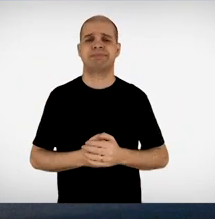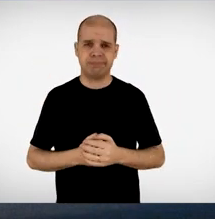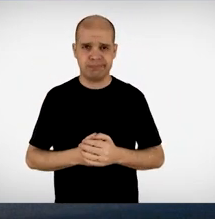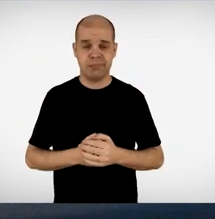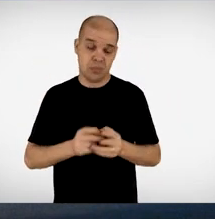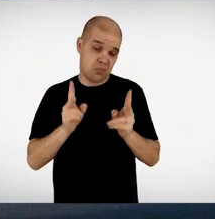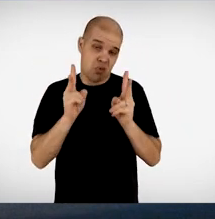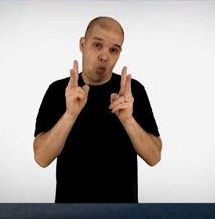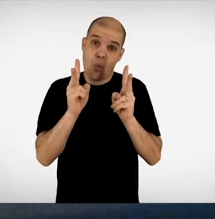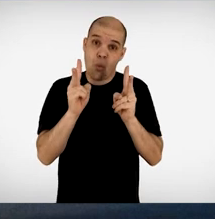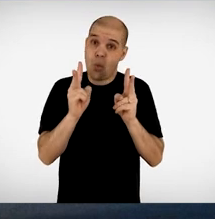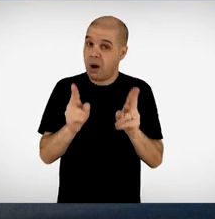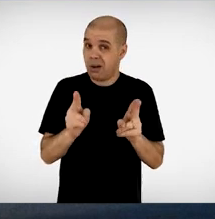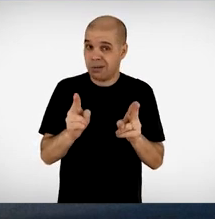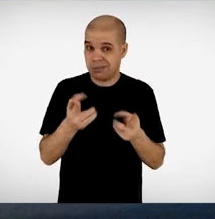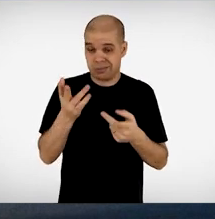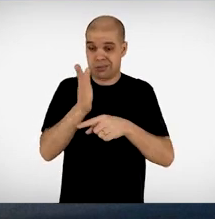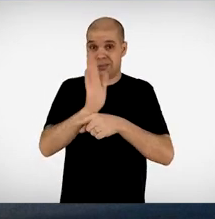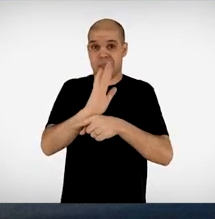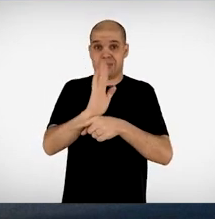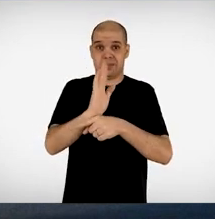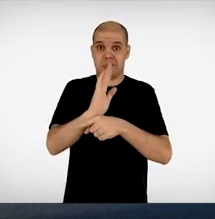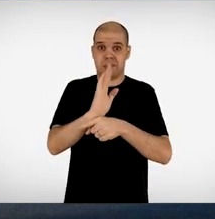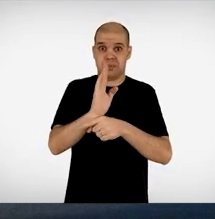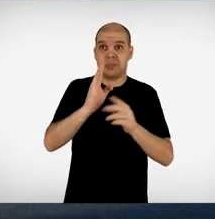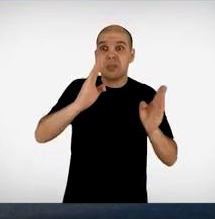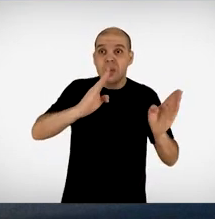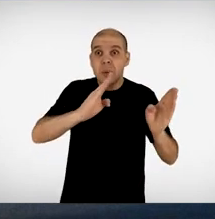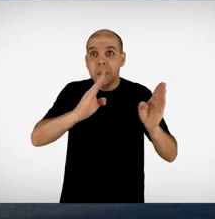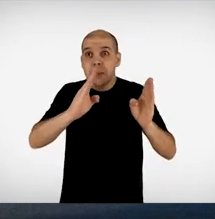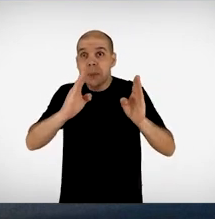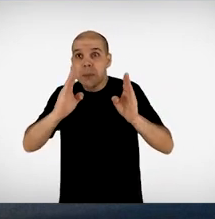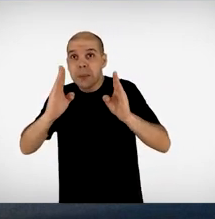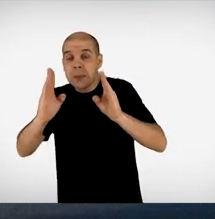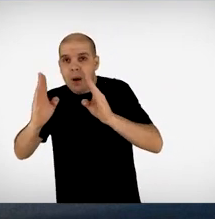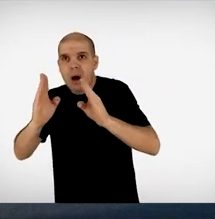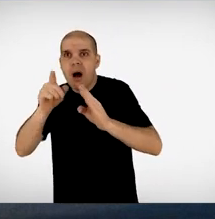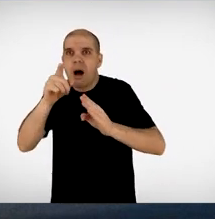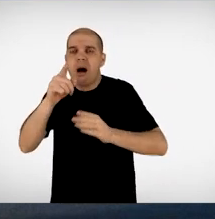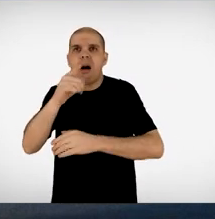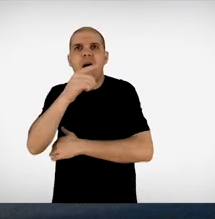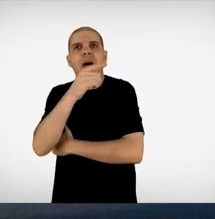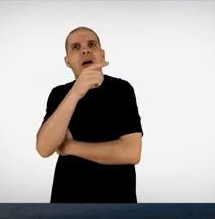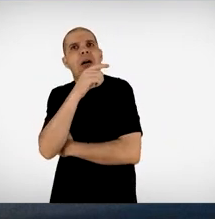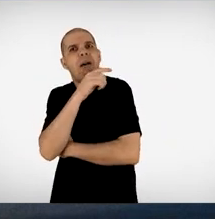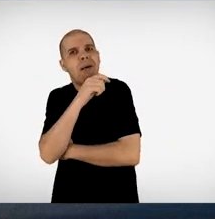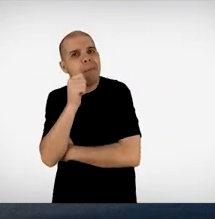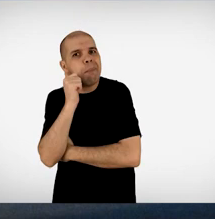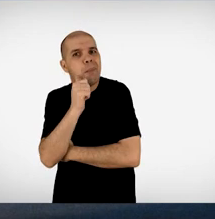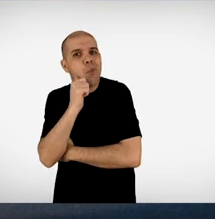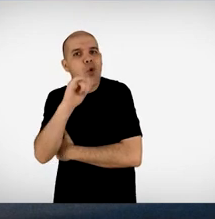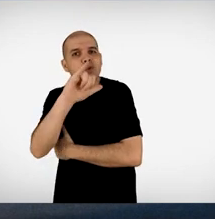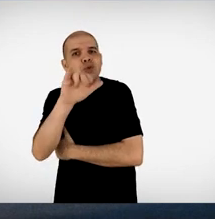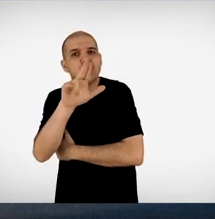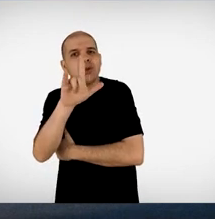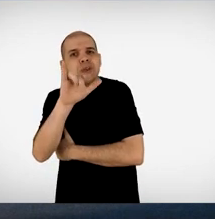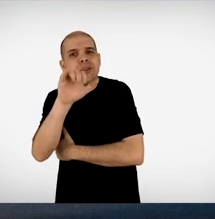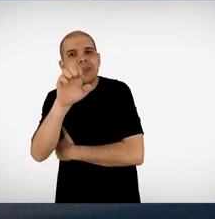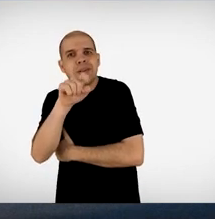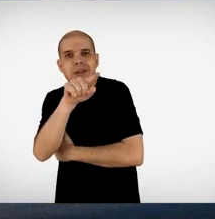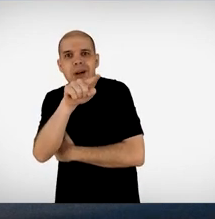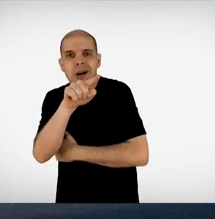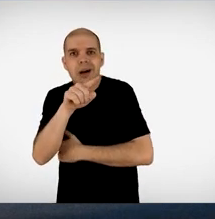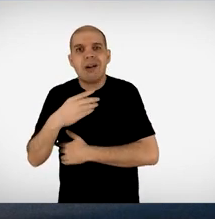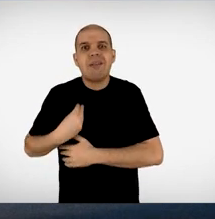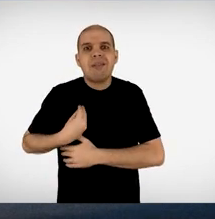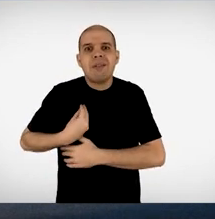que esse filme fala. Ele fala de uma mulher que vai tendo, aos poucos, a possibilidade de criar escolhas autorais para